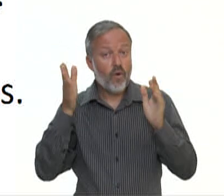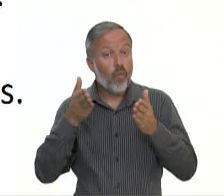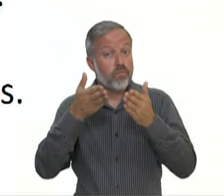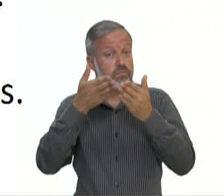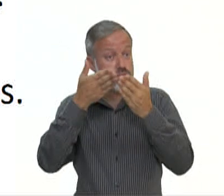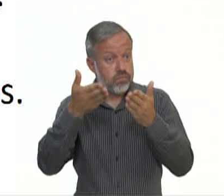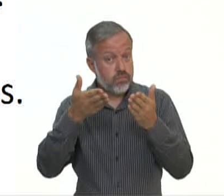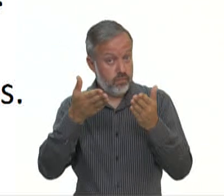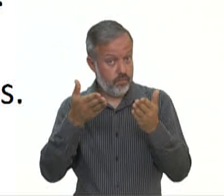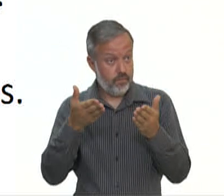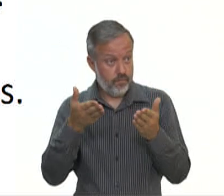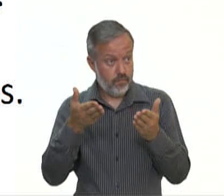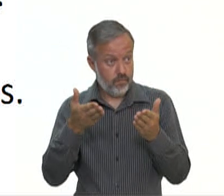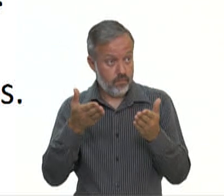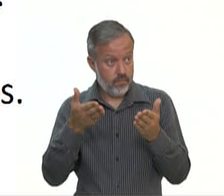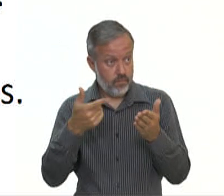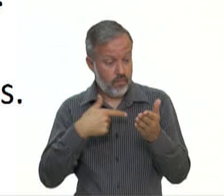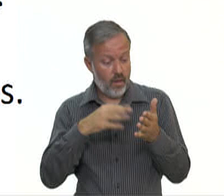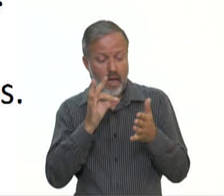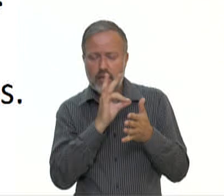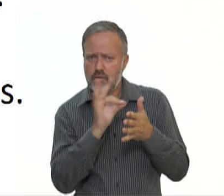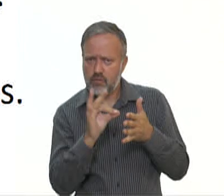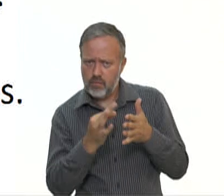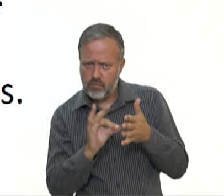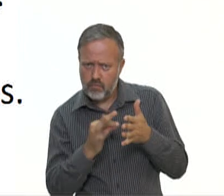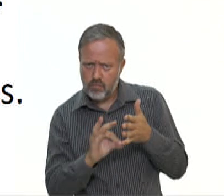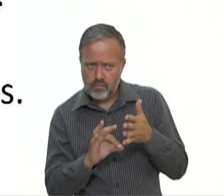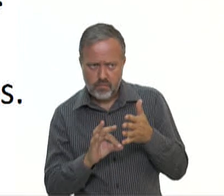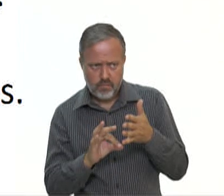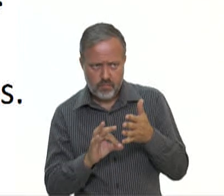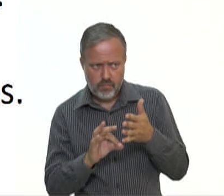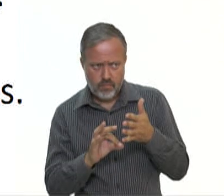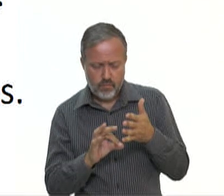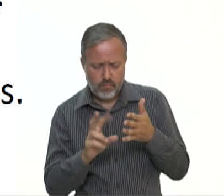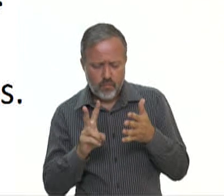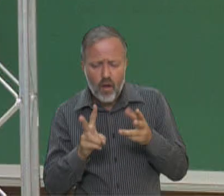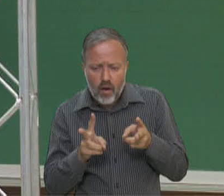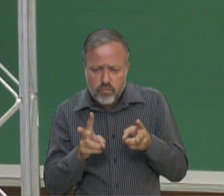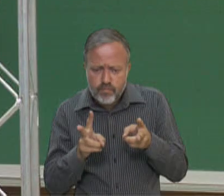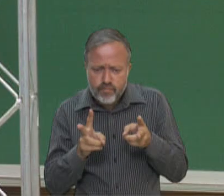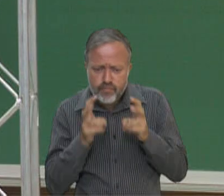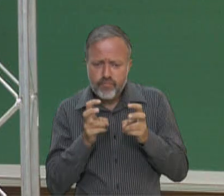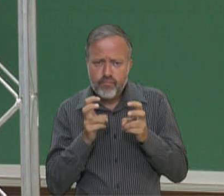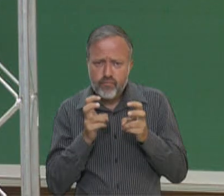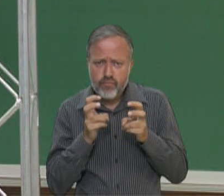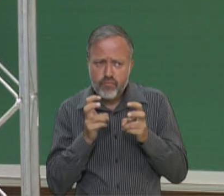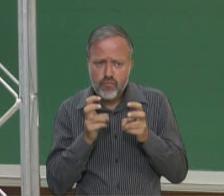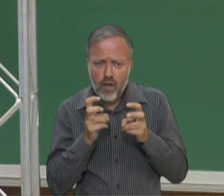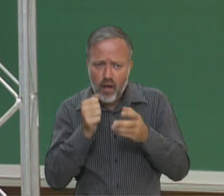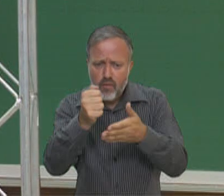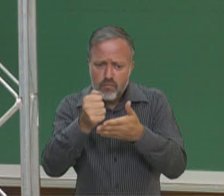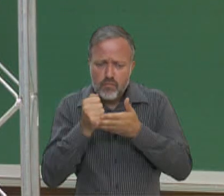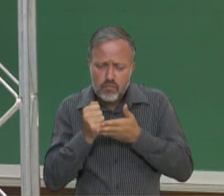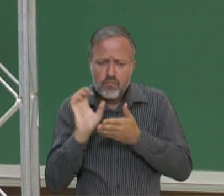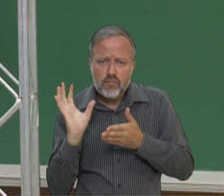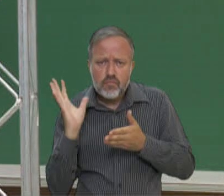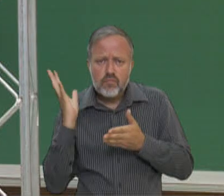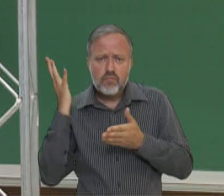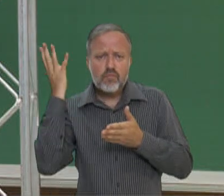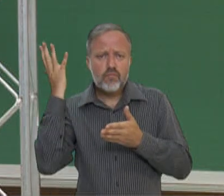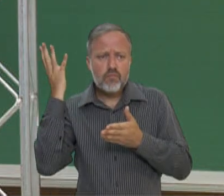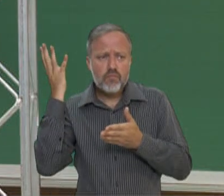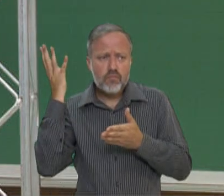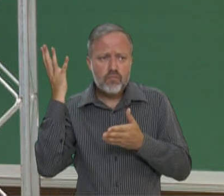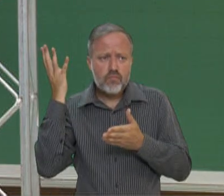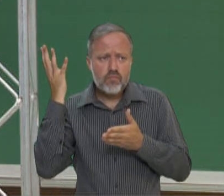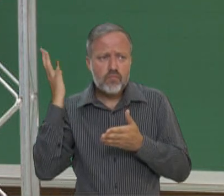produz, quando se escreve uma notícia, é o que implica os acontecimentos, é o que traz os acontecimentos. Esse é o